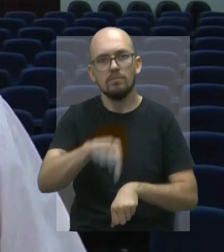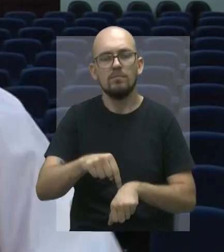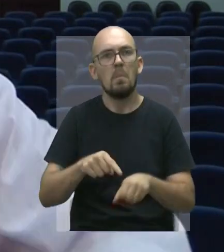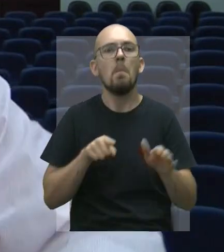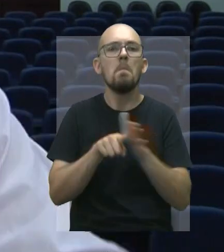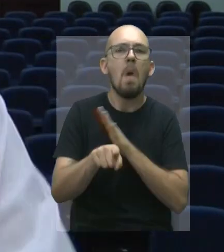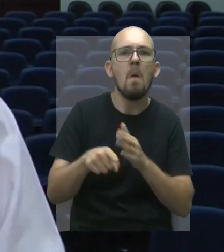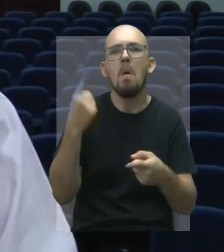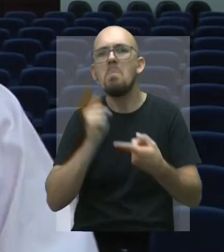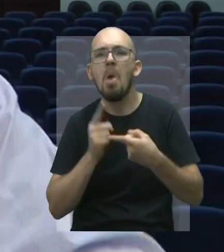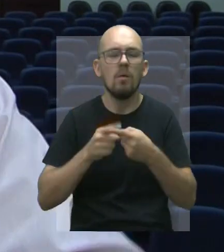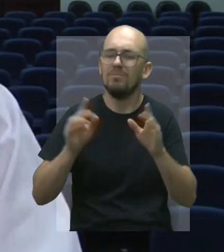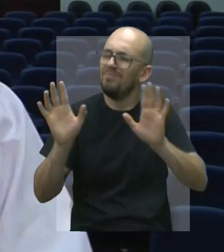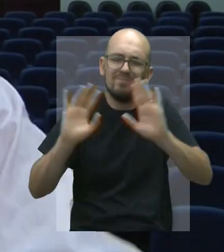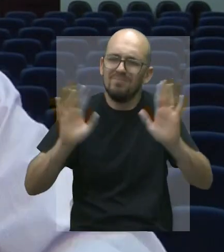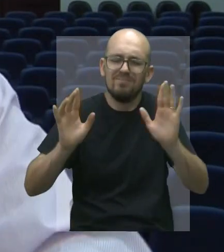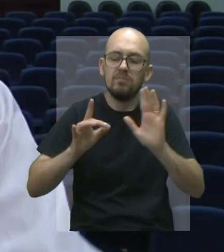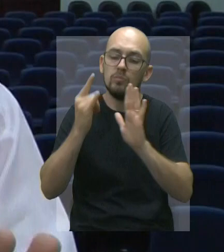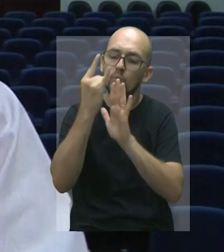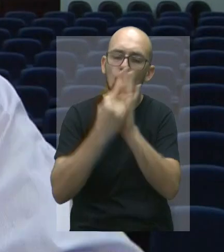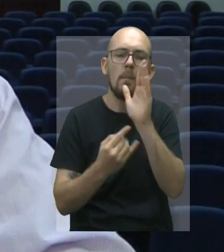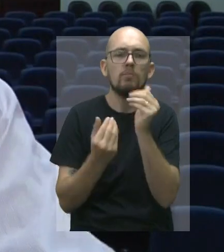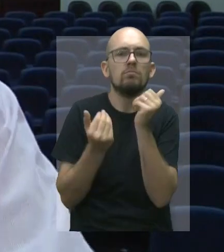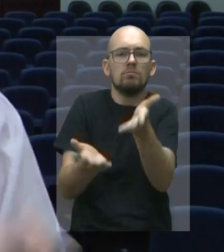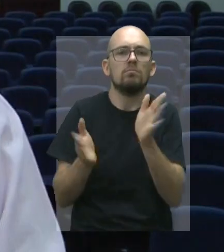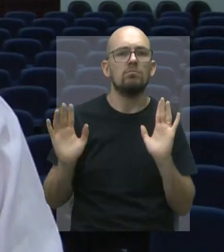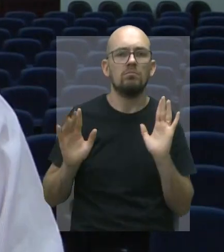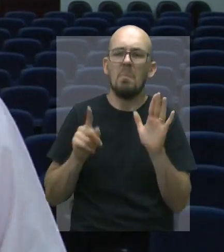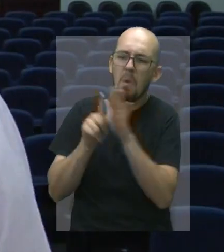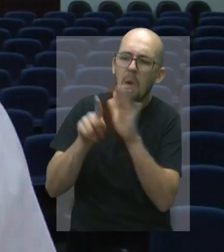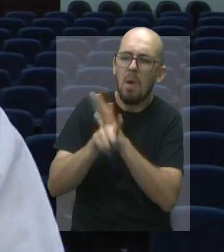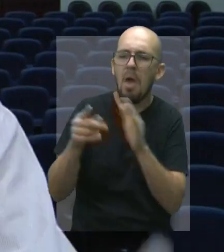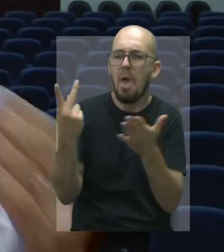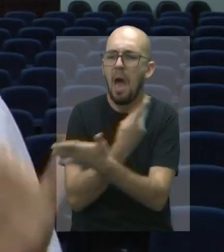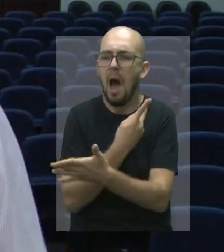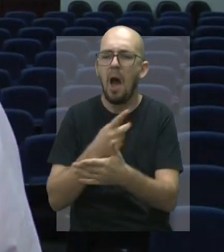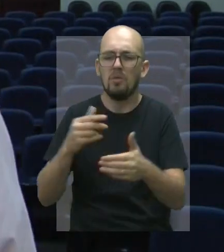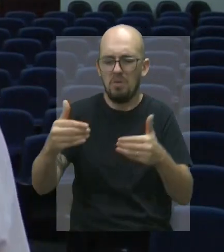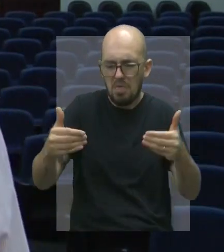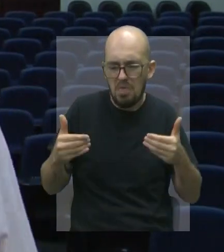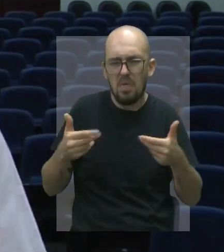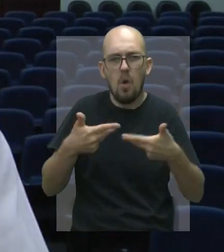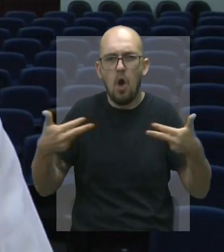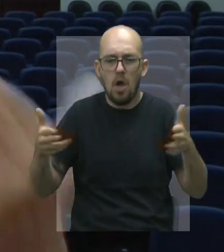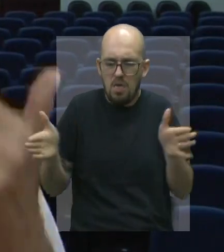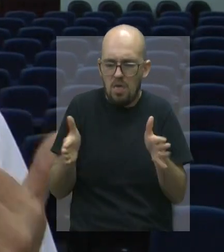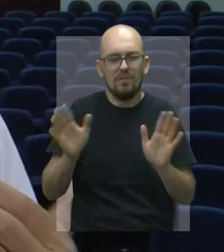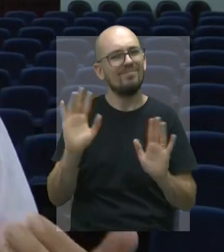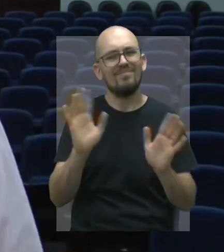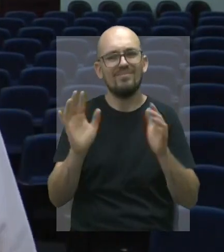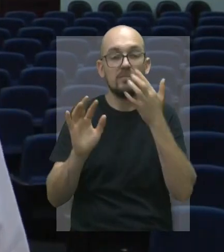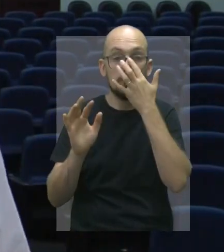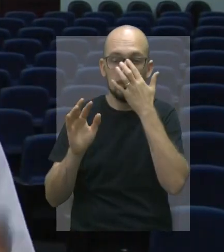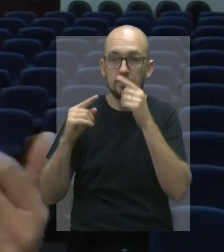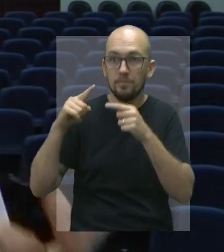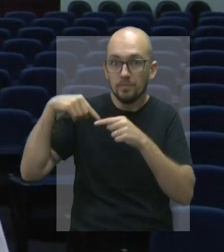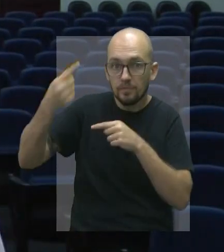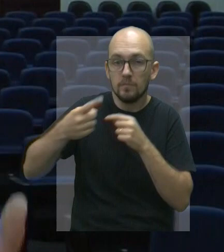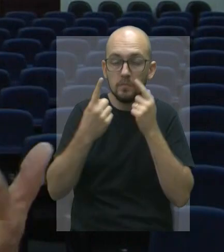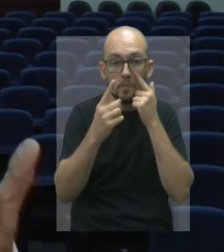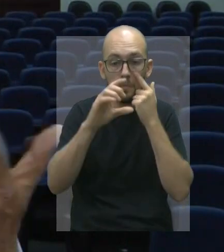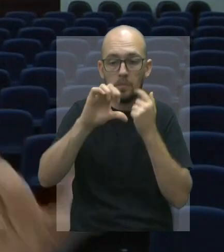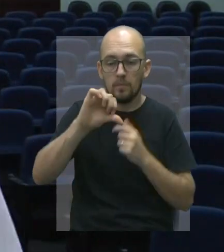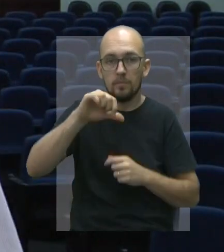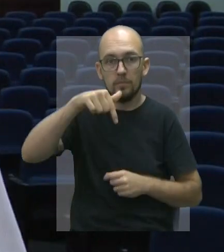questionamento, quanto a recuo, quanto à taxa de ocupação, nada. A partir de 1978, a Prefeitura de Jaú adotou o